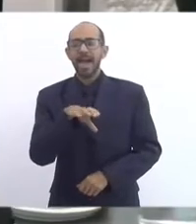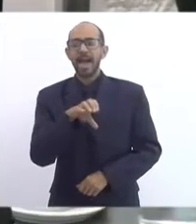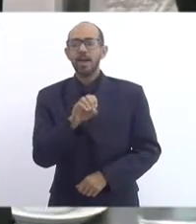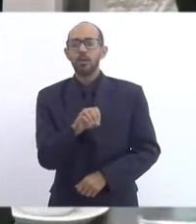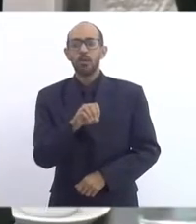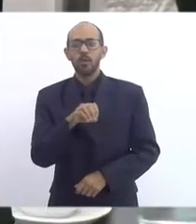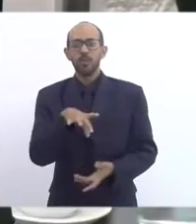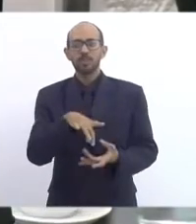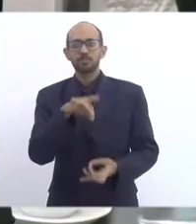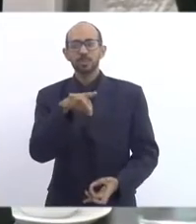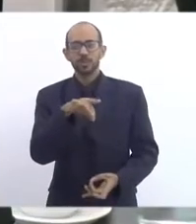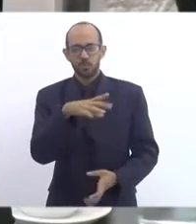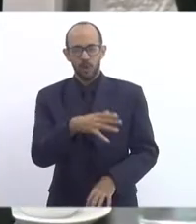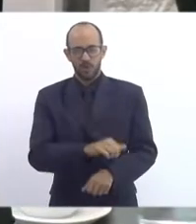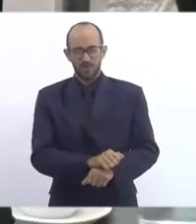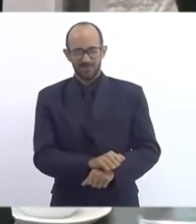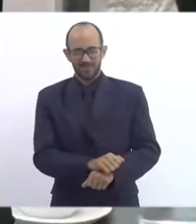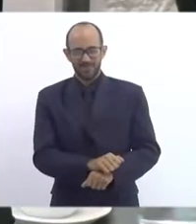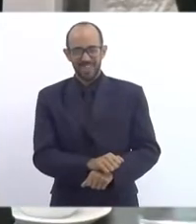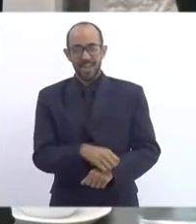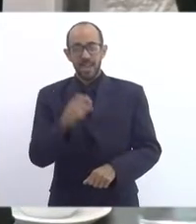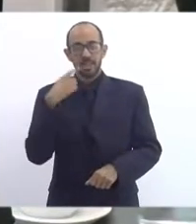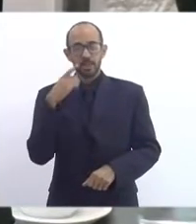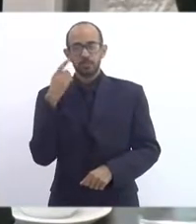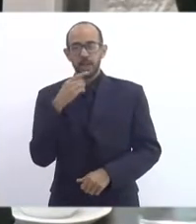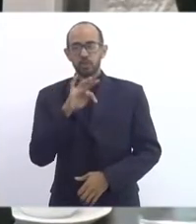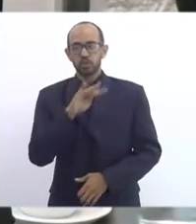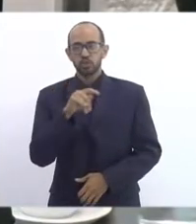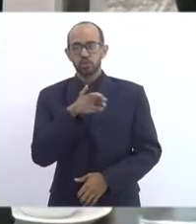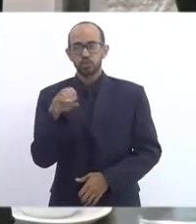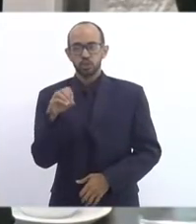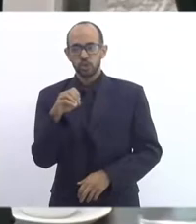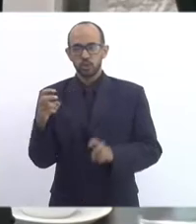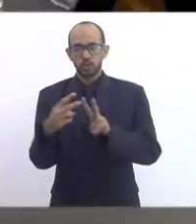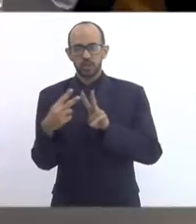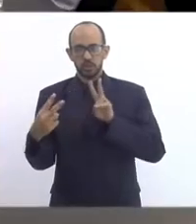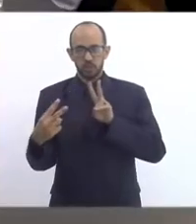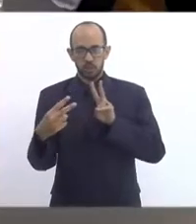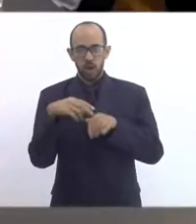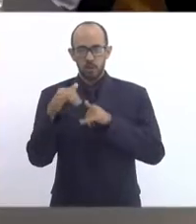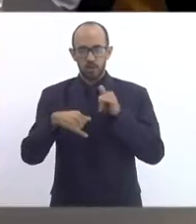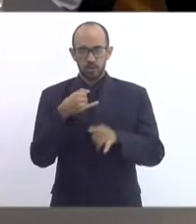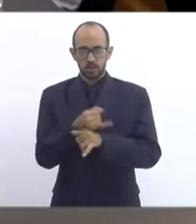Deputado Chico Machado, online. Mas aqui dá para...